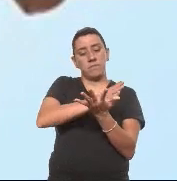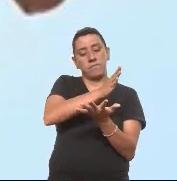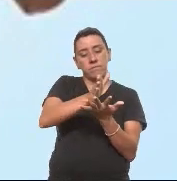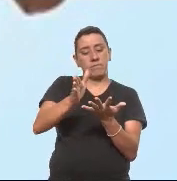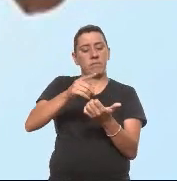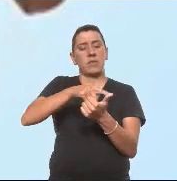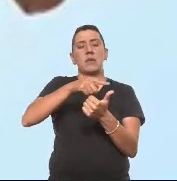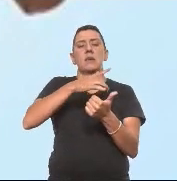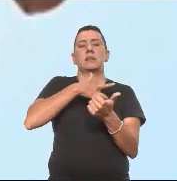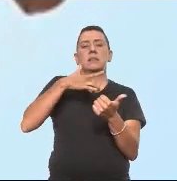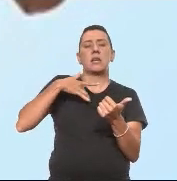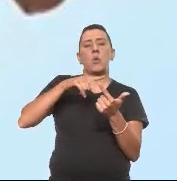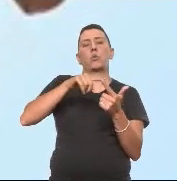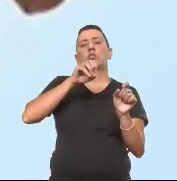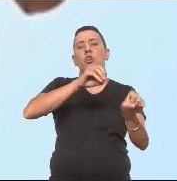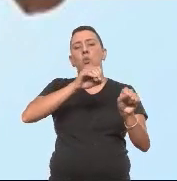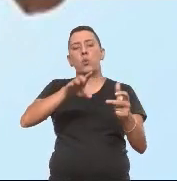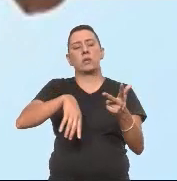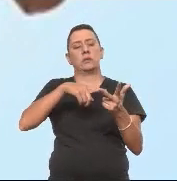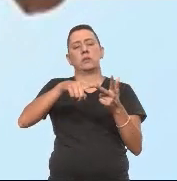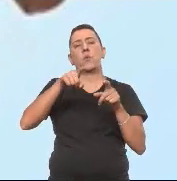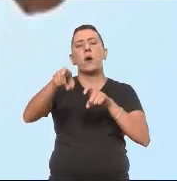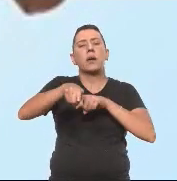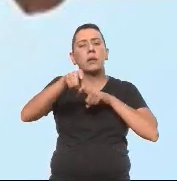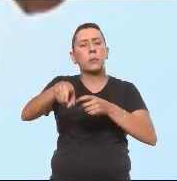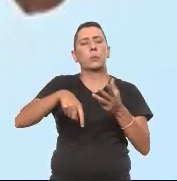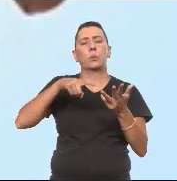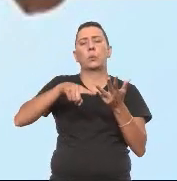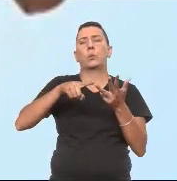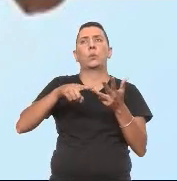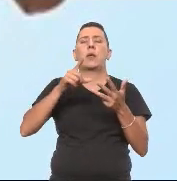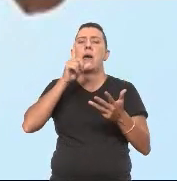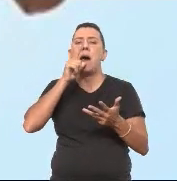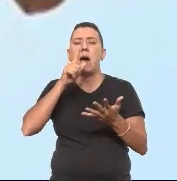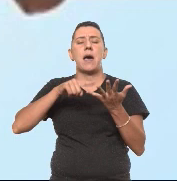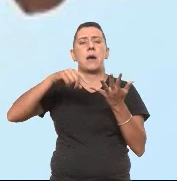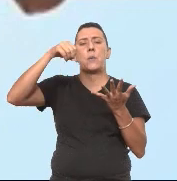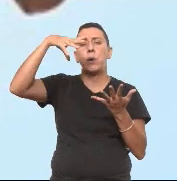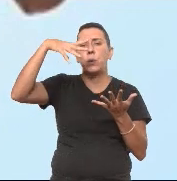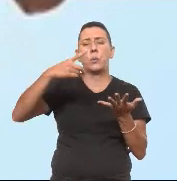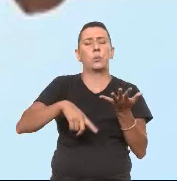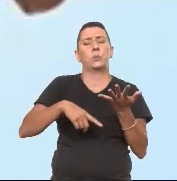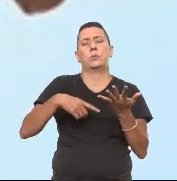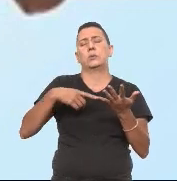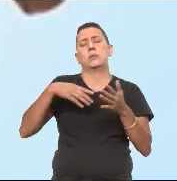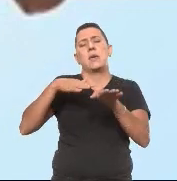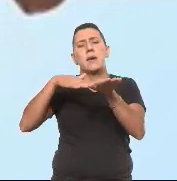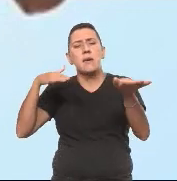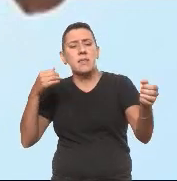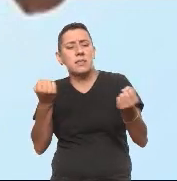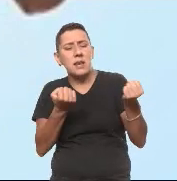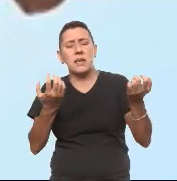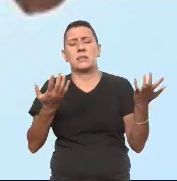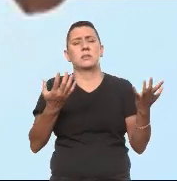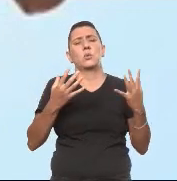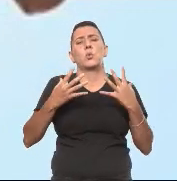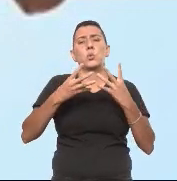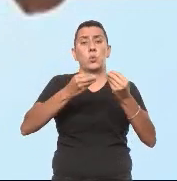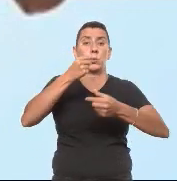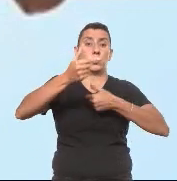agricultura trânsito é a água luz todo o serviço de